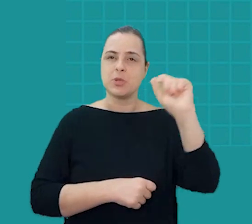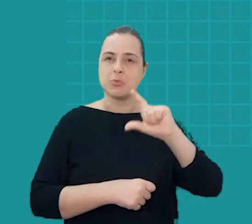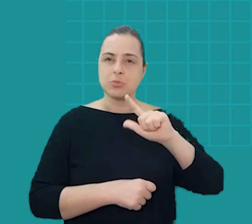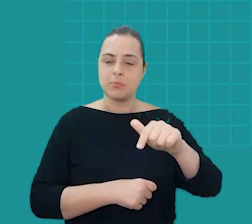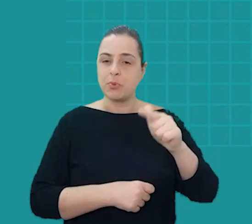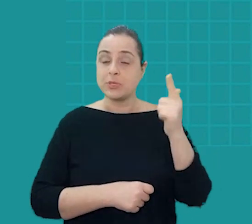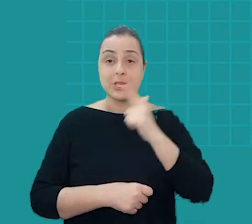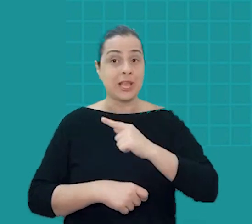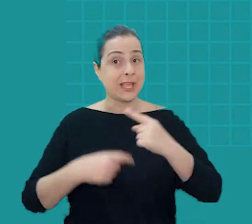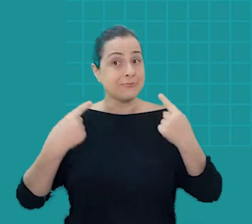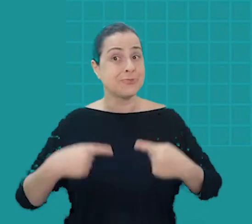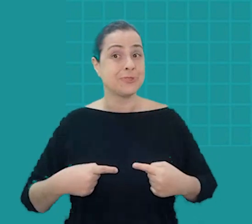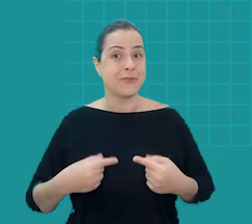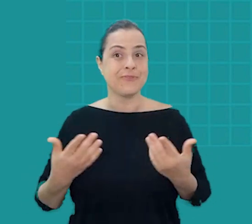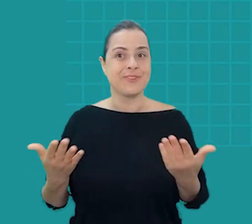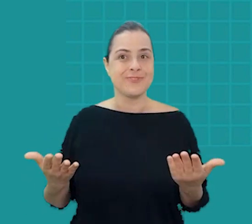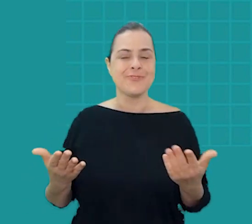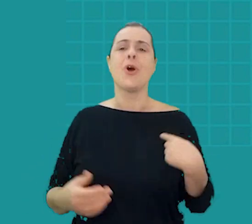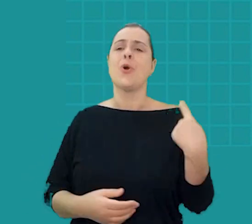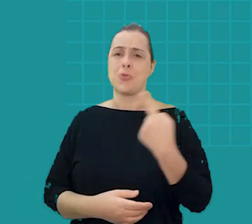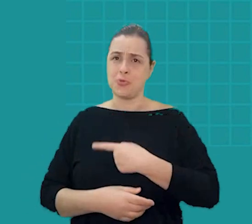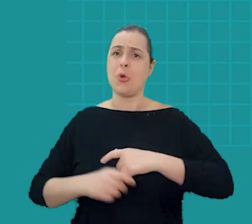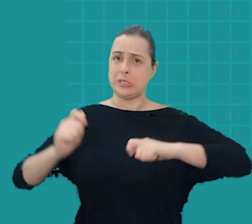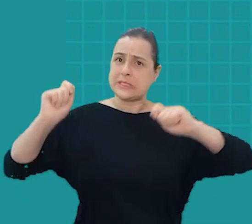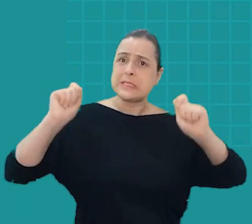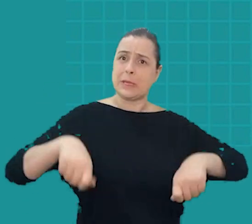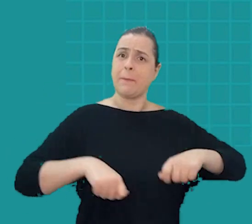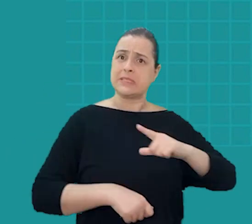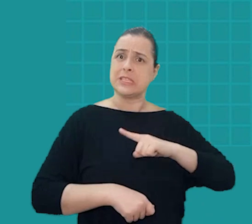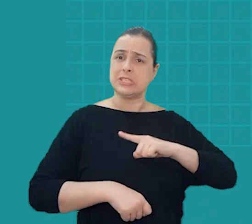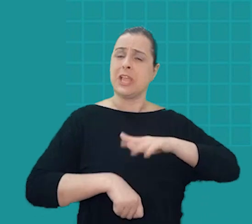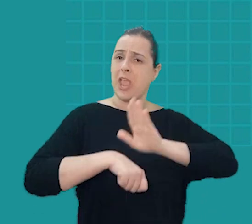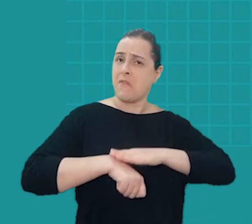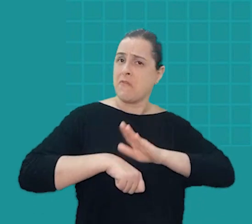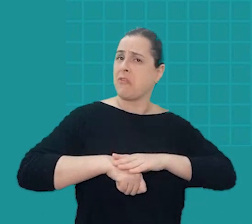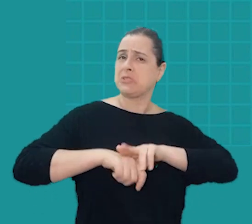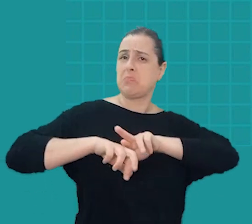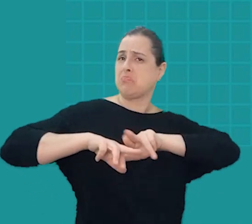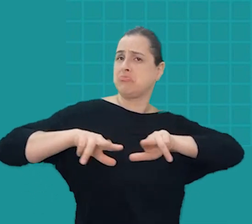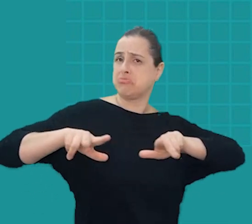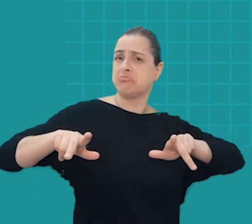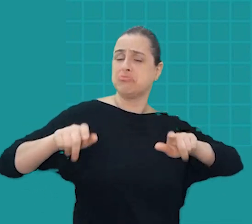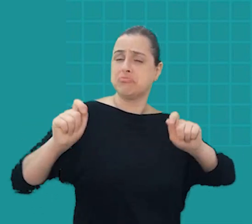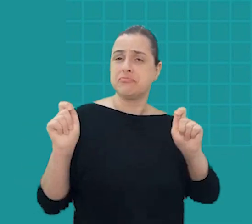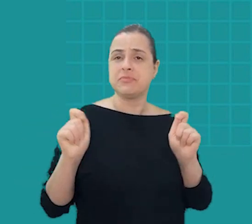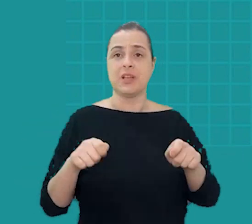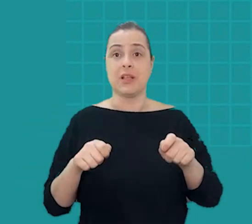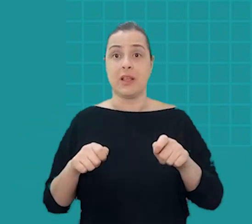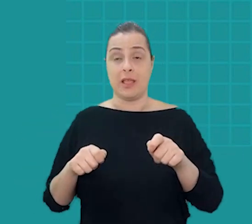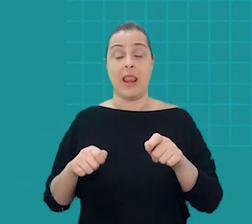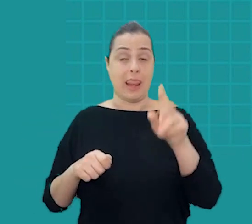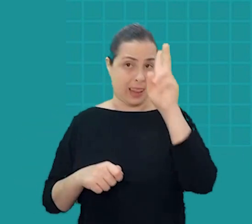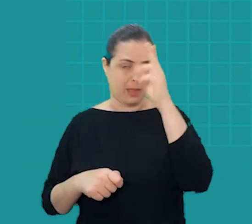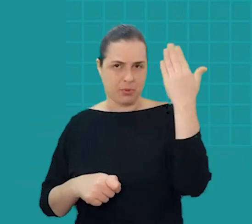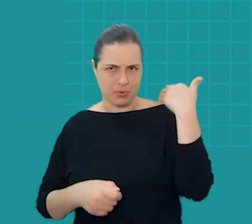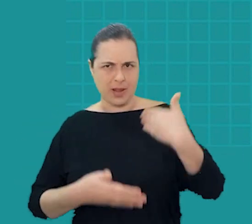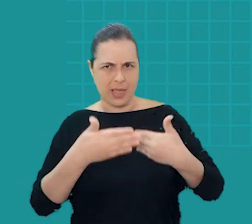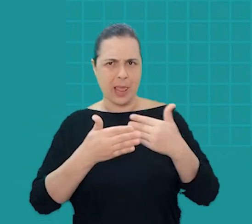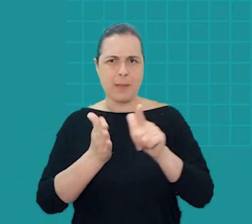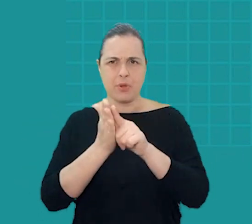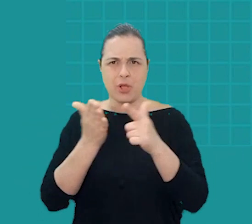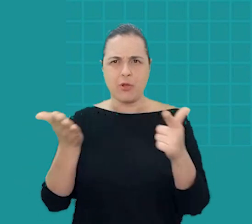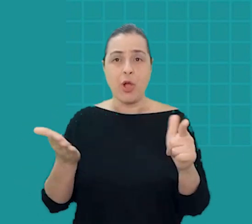loucos. E aí eu comecei, gostei, não sabia nada. De 2011, 2012,